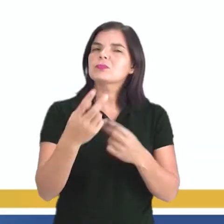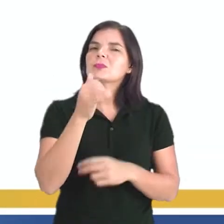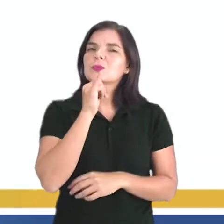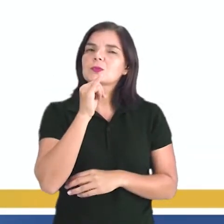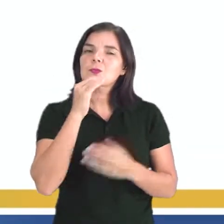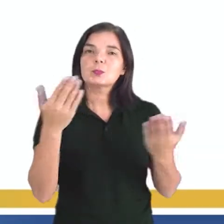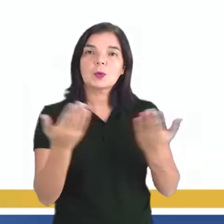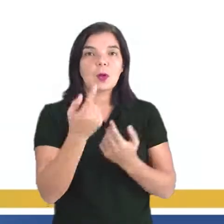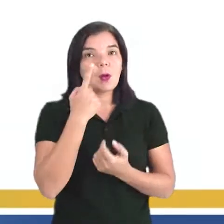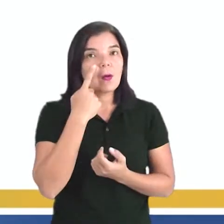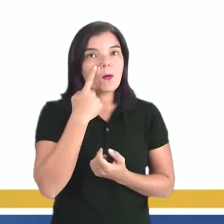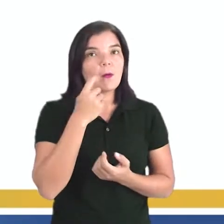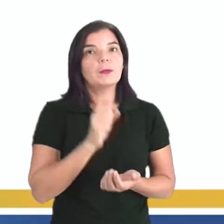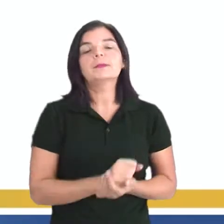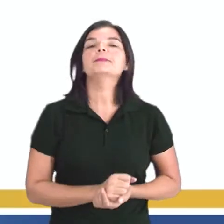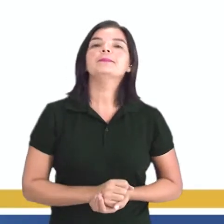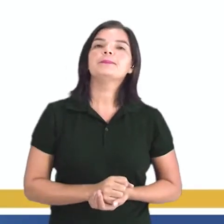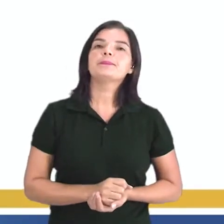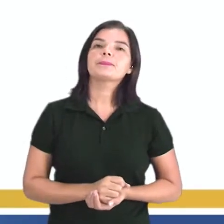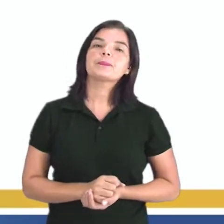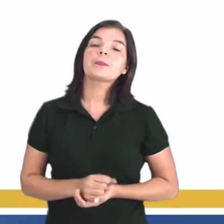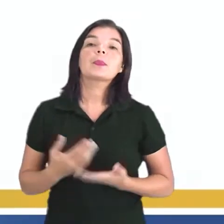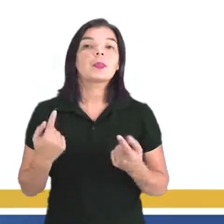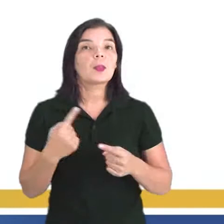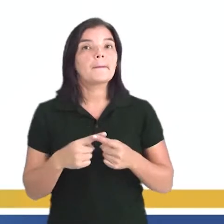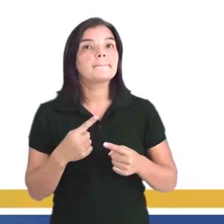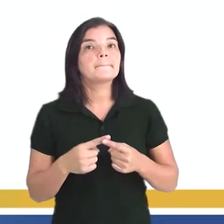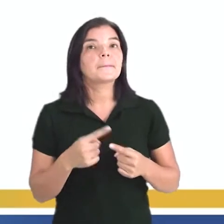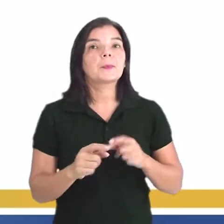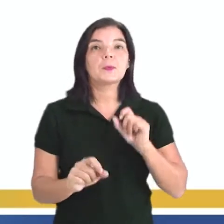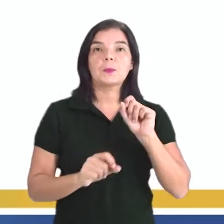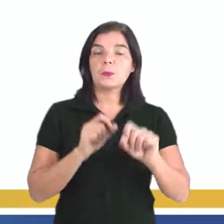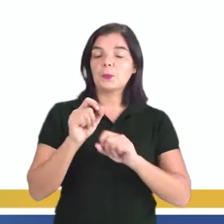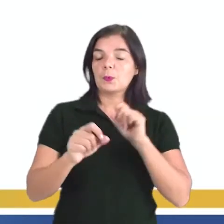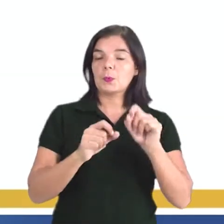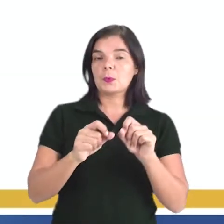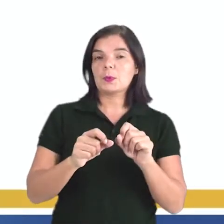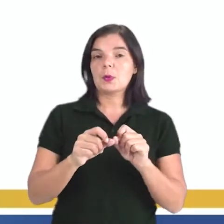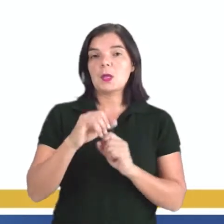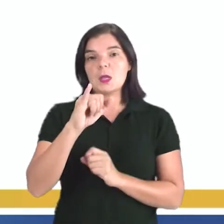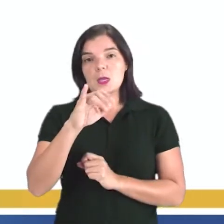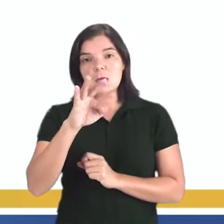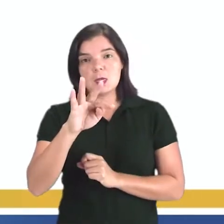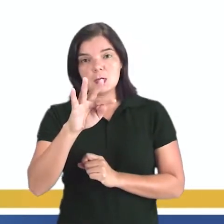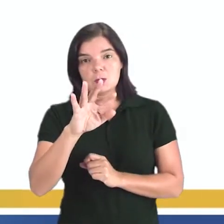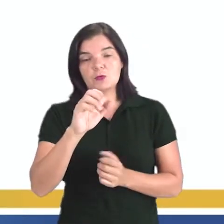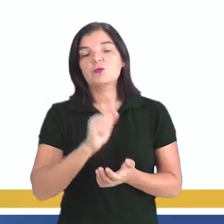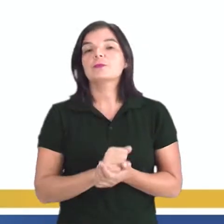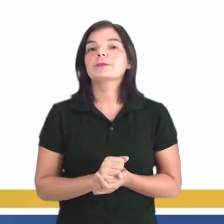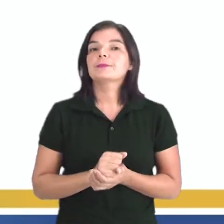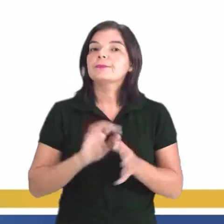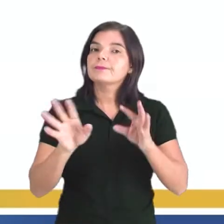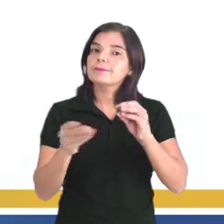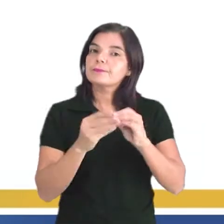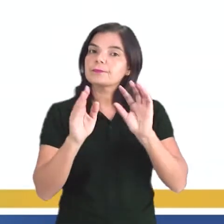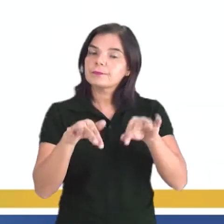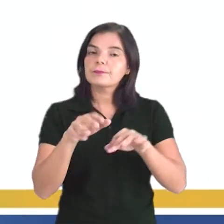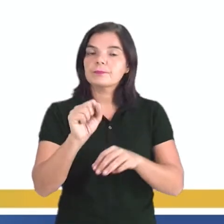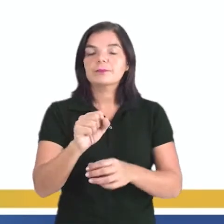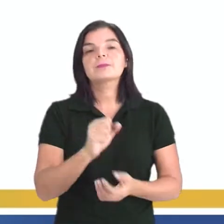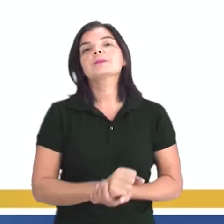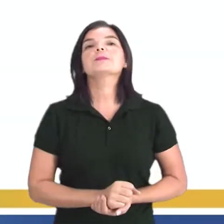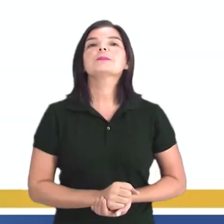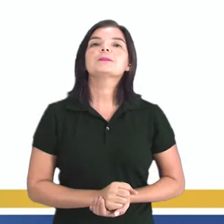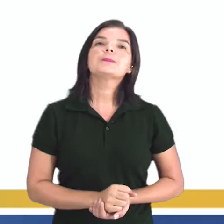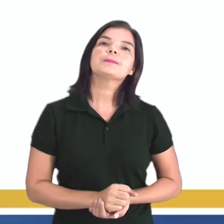exemplo agora há pouco, né? It boils. Porque o nosso verbo, o nosso pronome era it. Então, nós colocamos um S no finalzinho do verbo